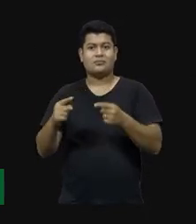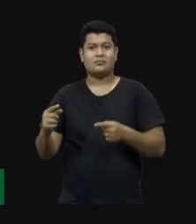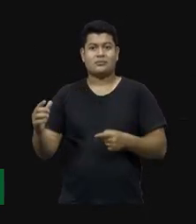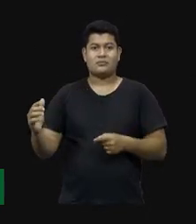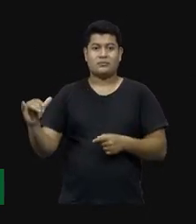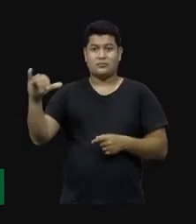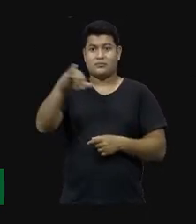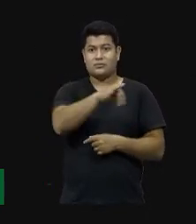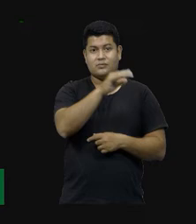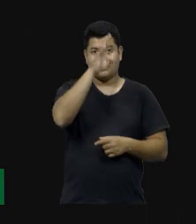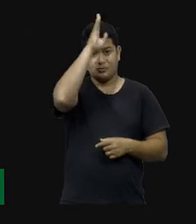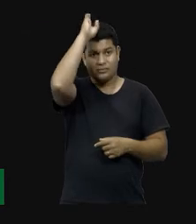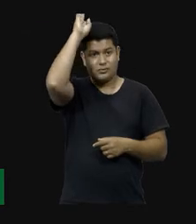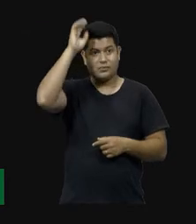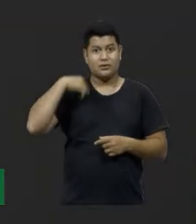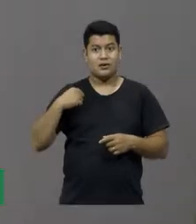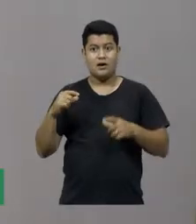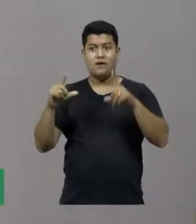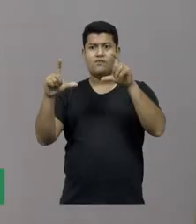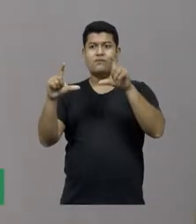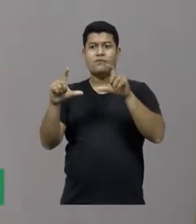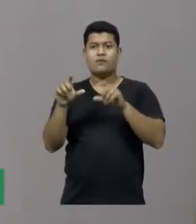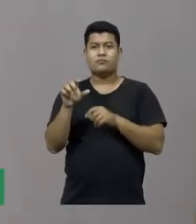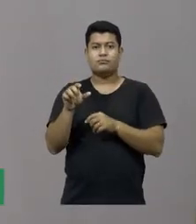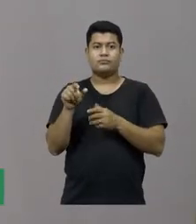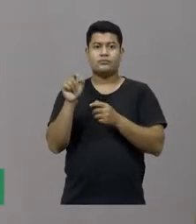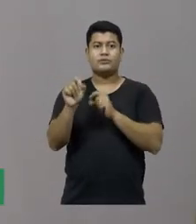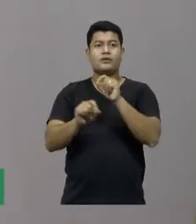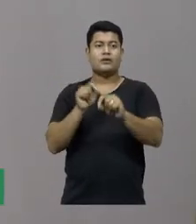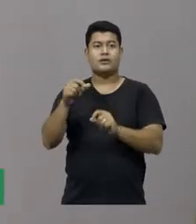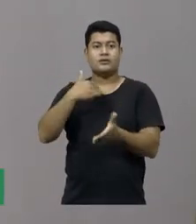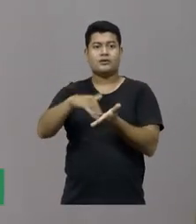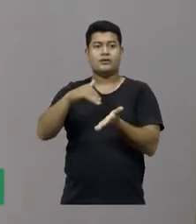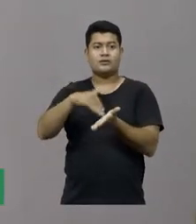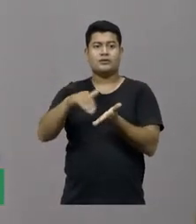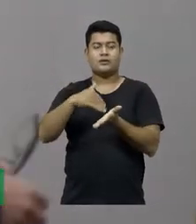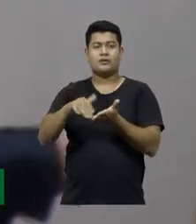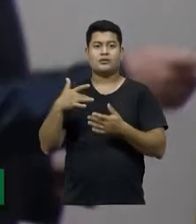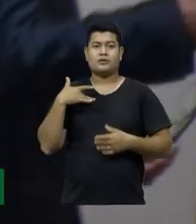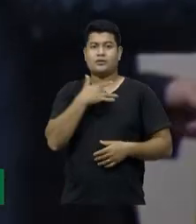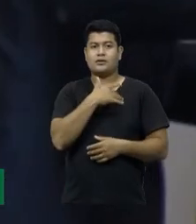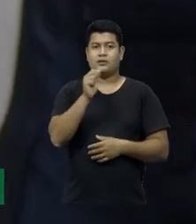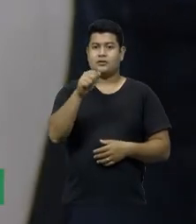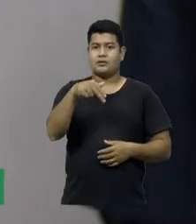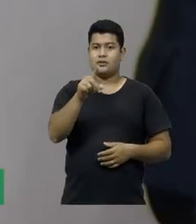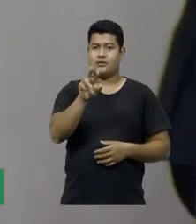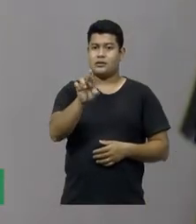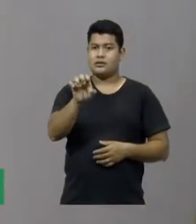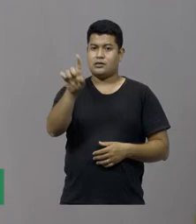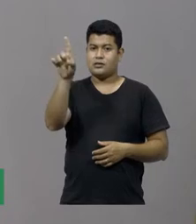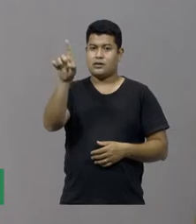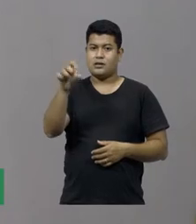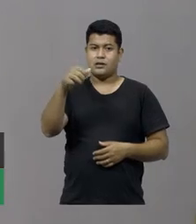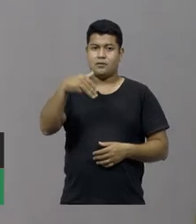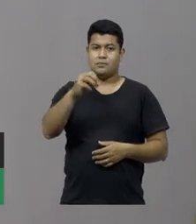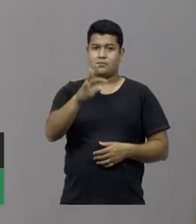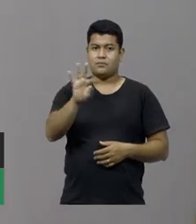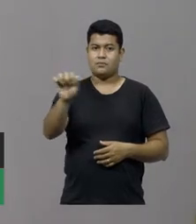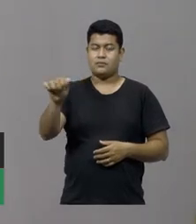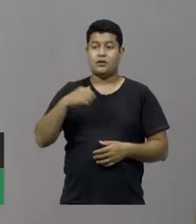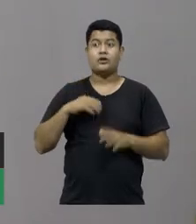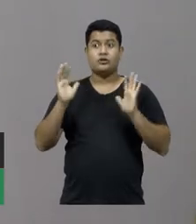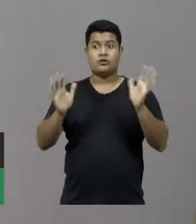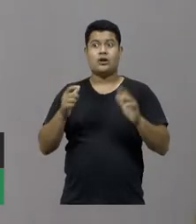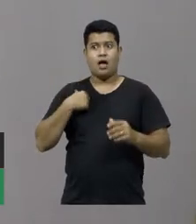posta essa foto? O secretário da Saúde, André Mota, E ele diz, já estou em caçador. Eu